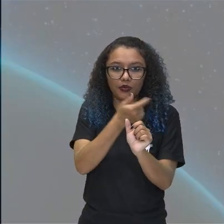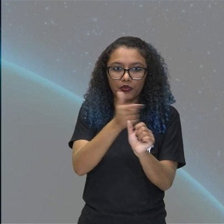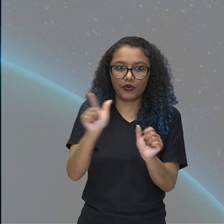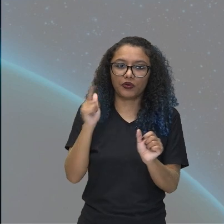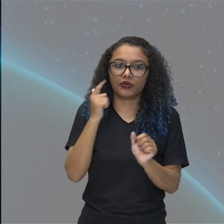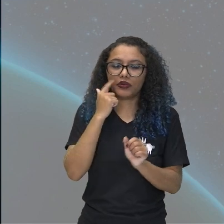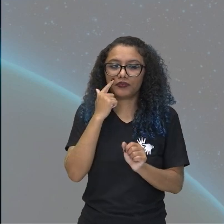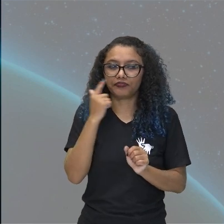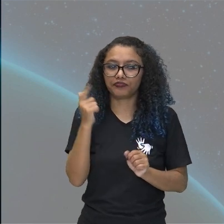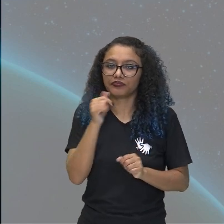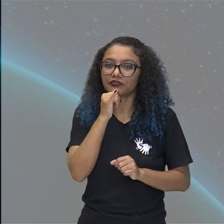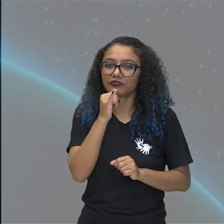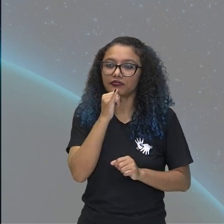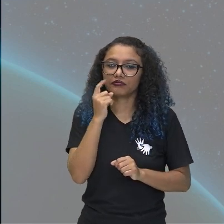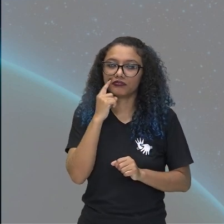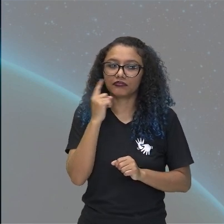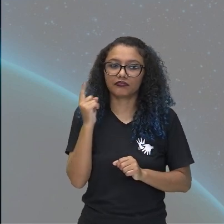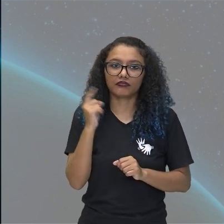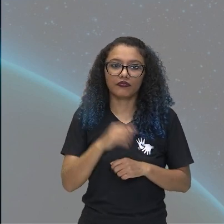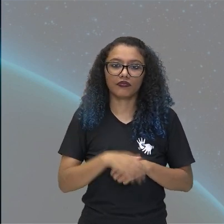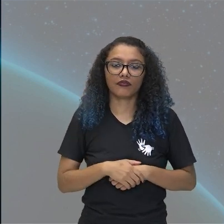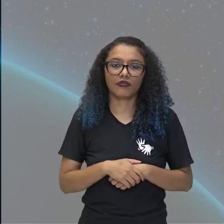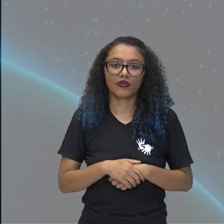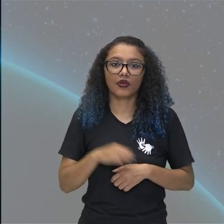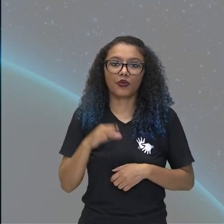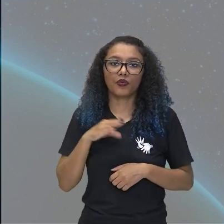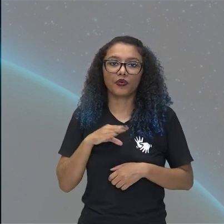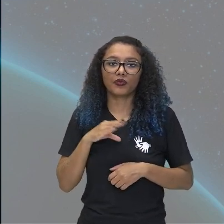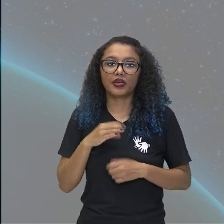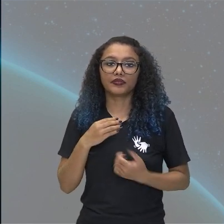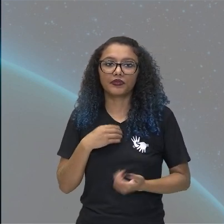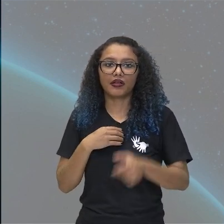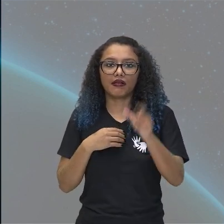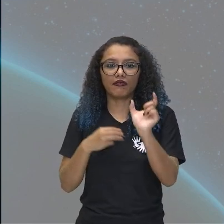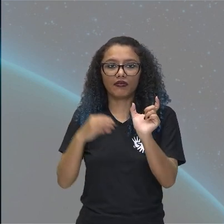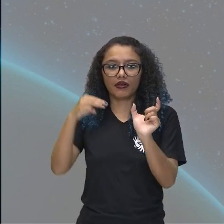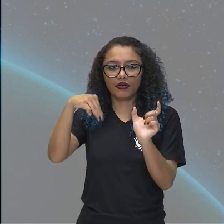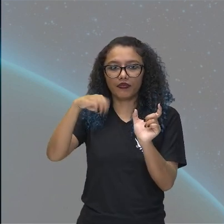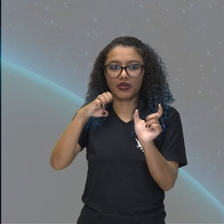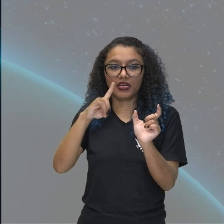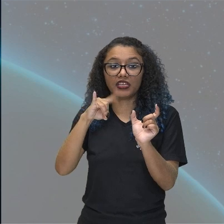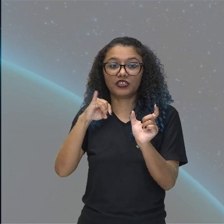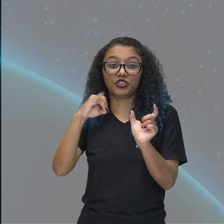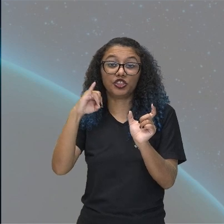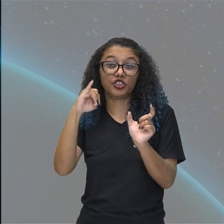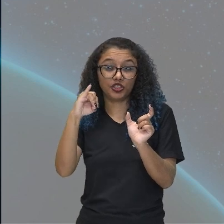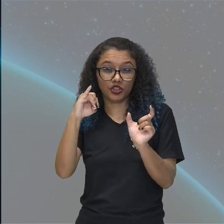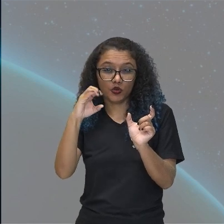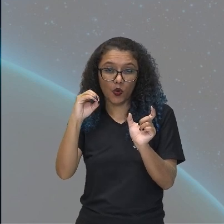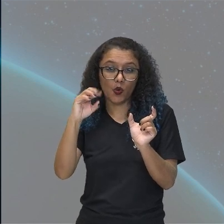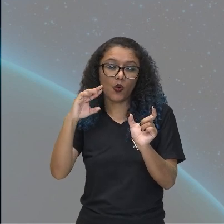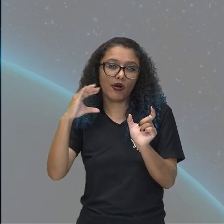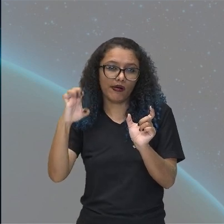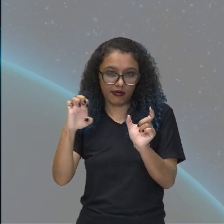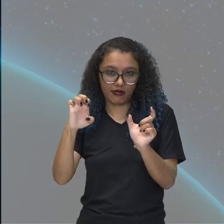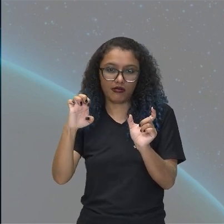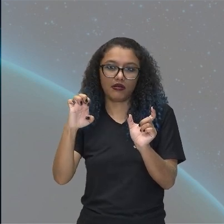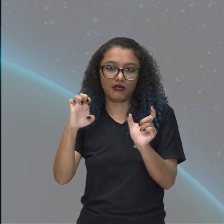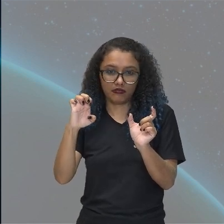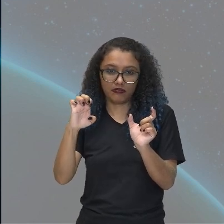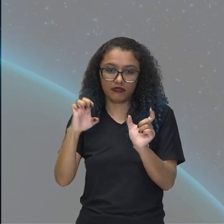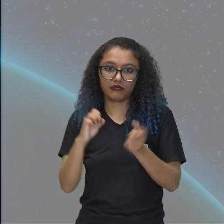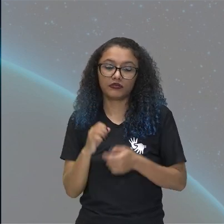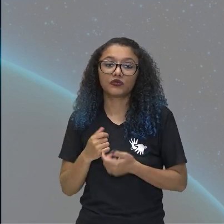mais exemplos. Em português, eu tenho medíocre. Medíocre.